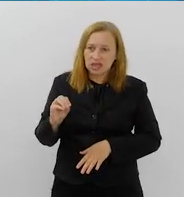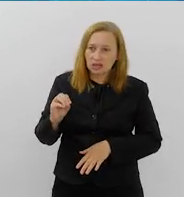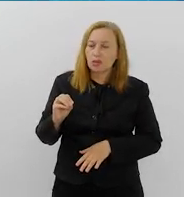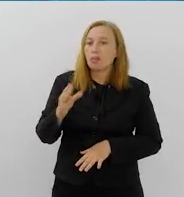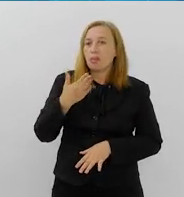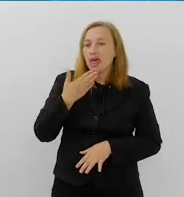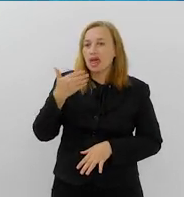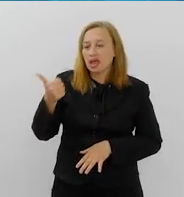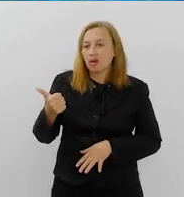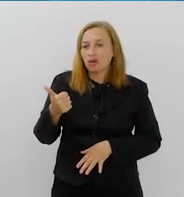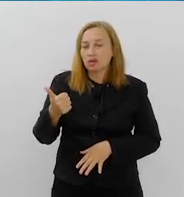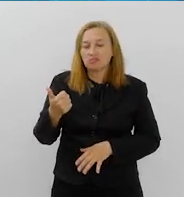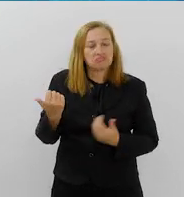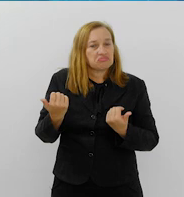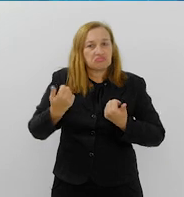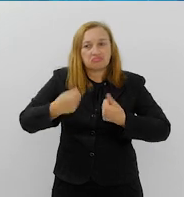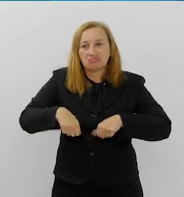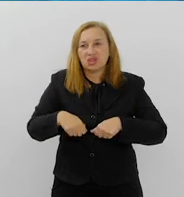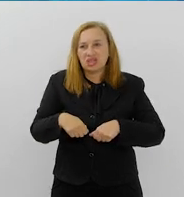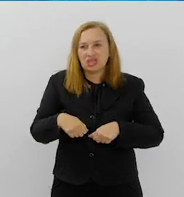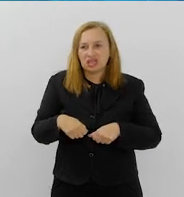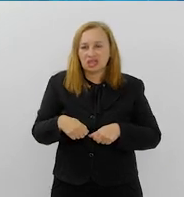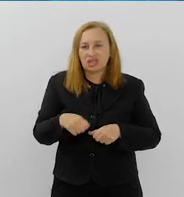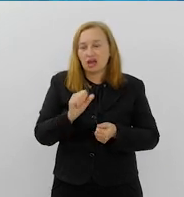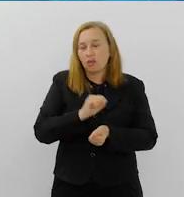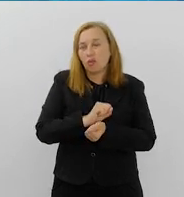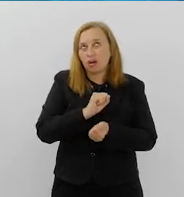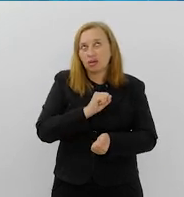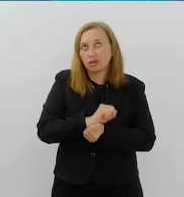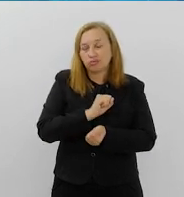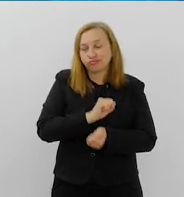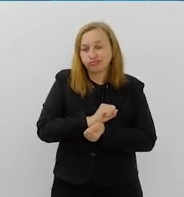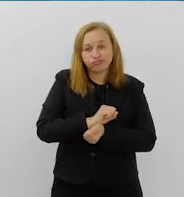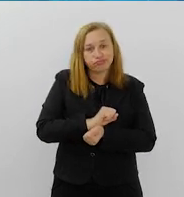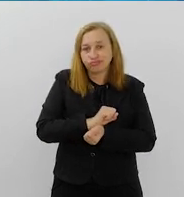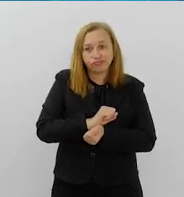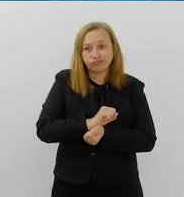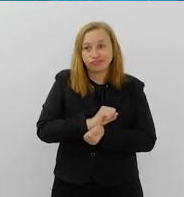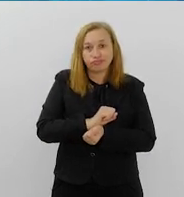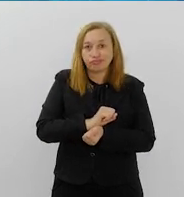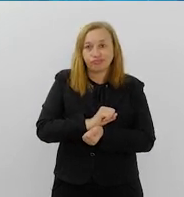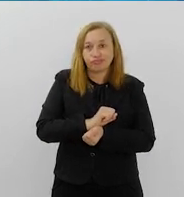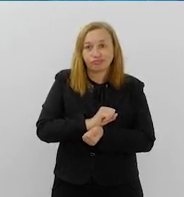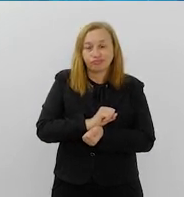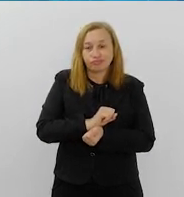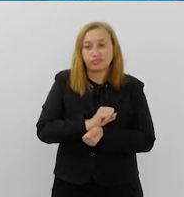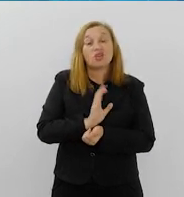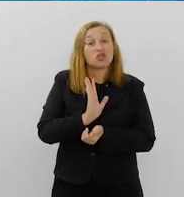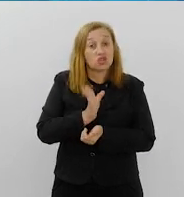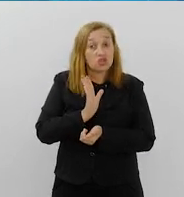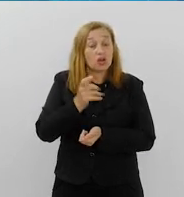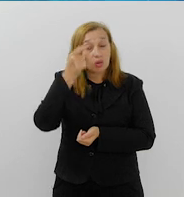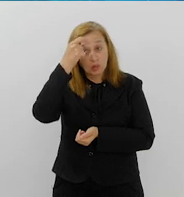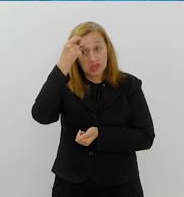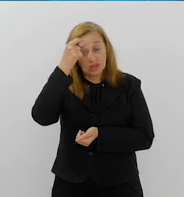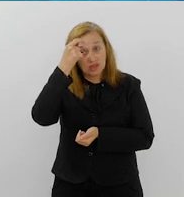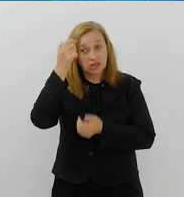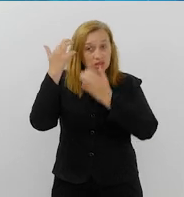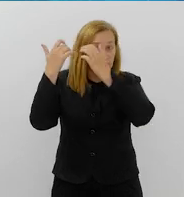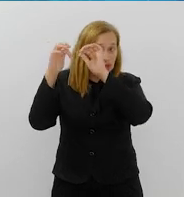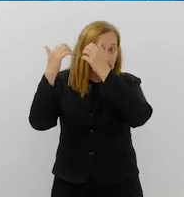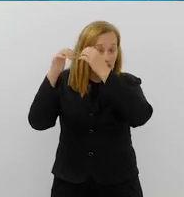cedo, melhor. Não precisa esperar, né? Isso é já um consenso